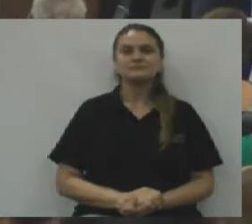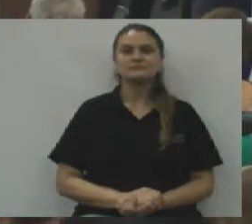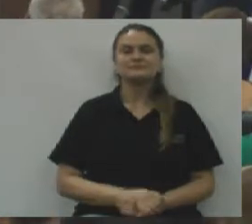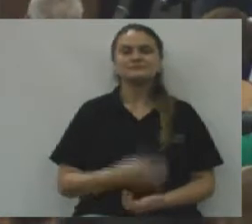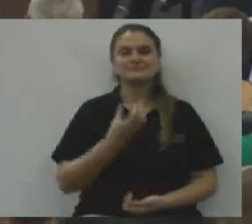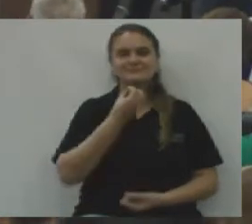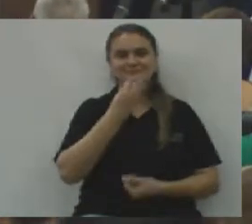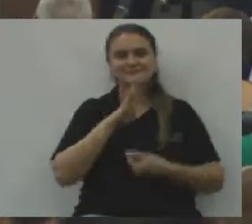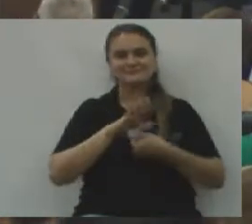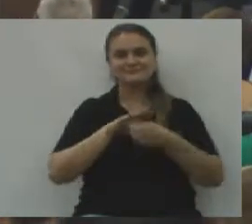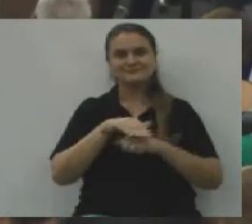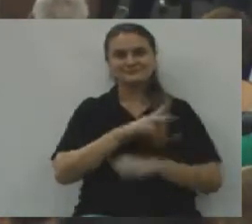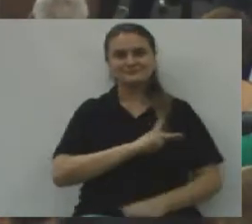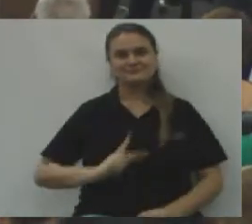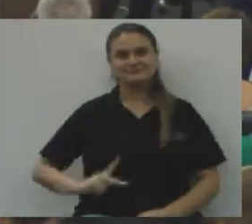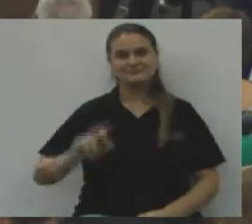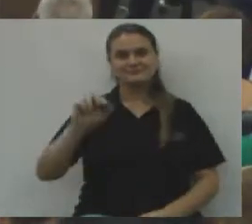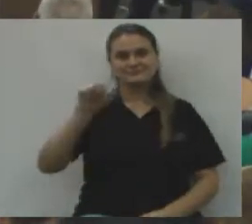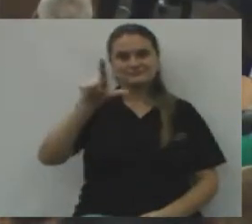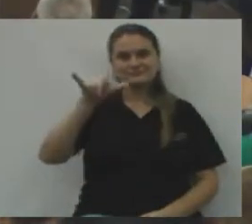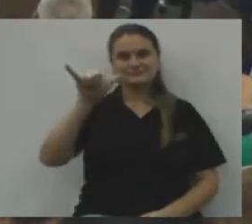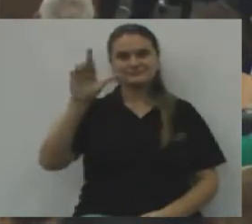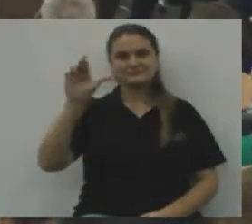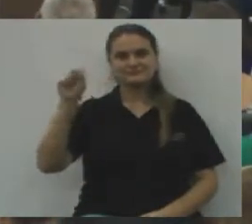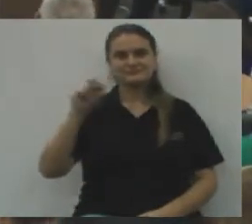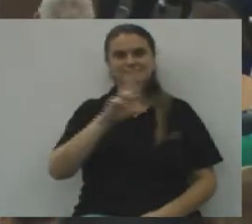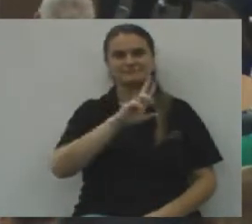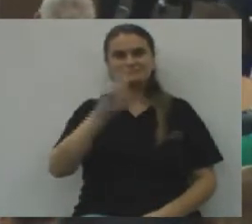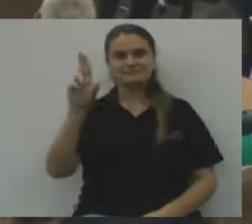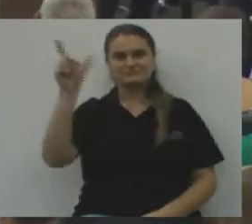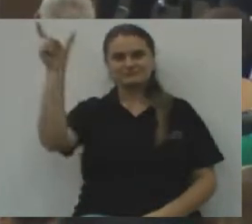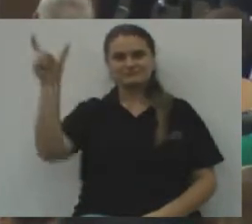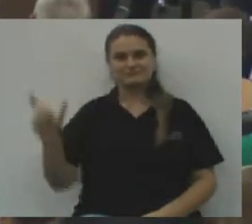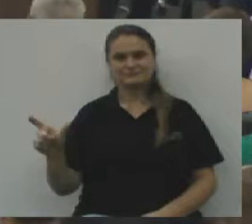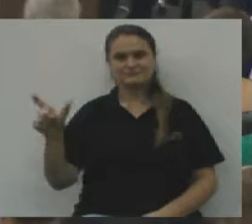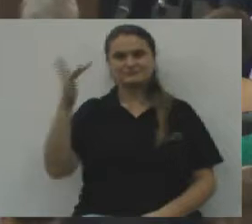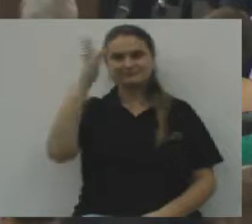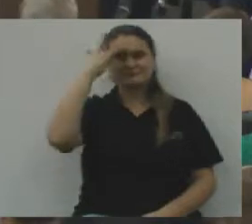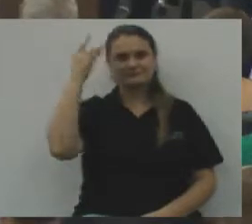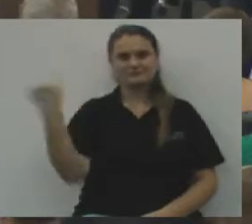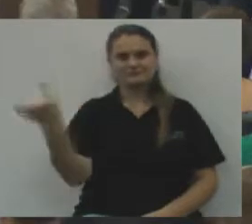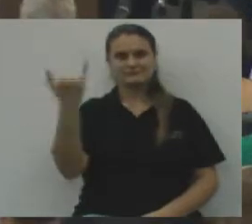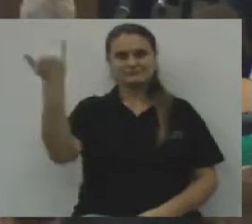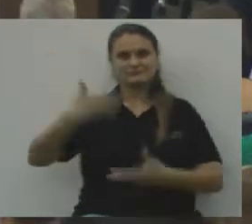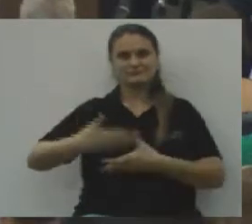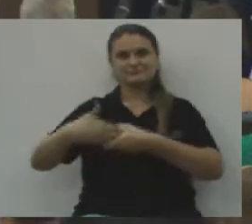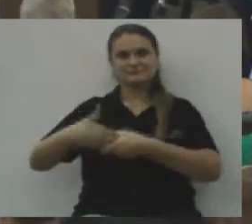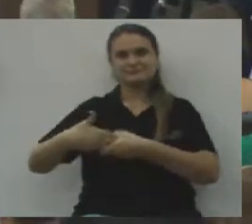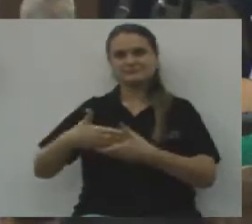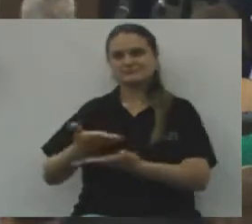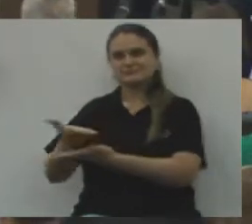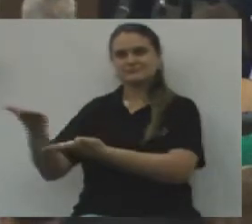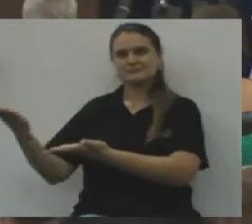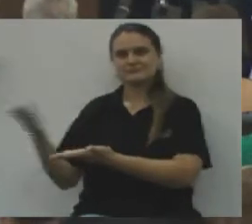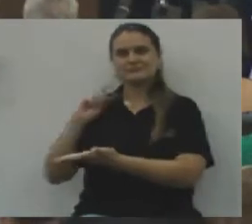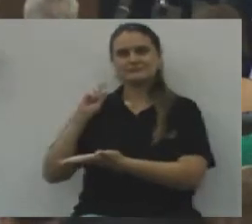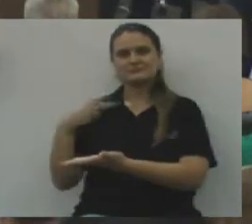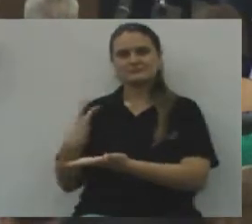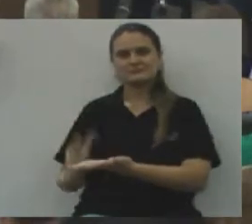Boa noite, presidente Almires. Em nome de quem, por brevidade, aqui cumprimento todos os nobres